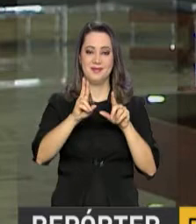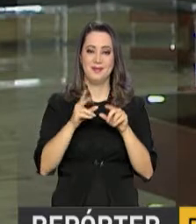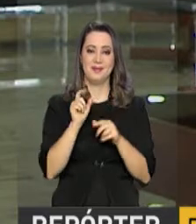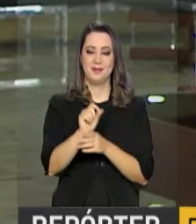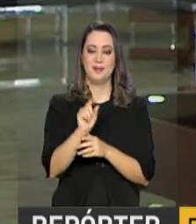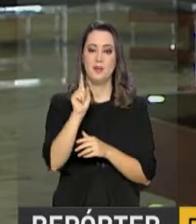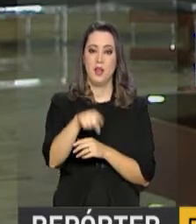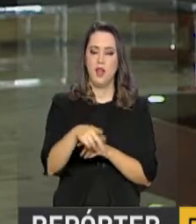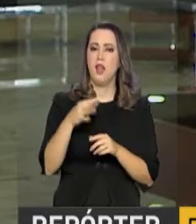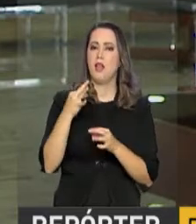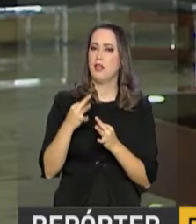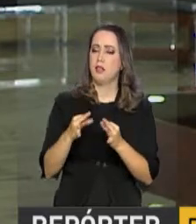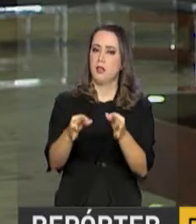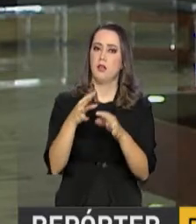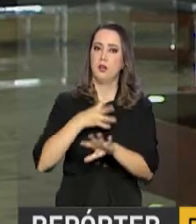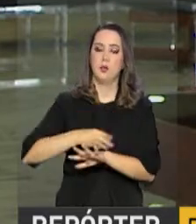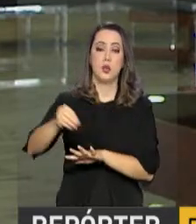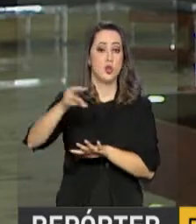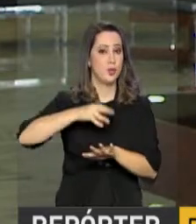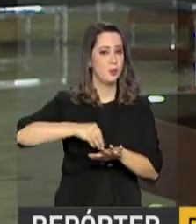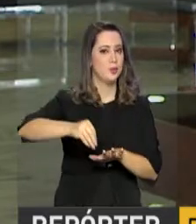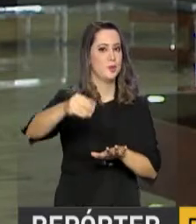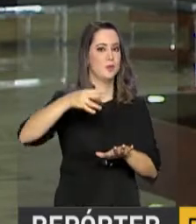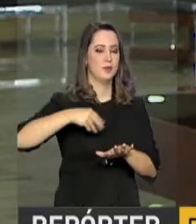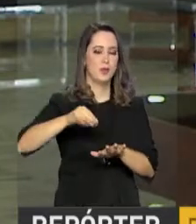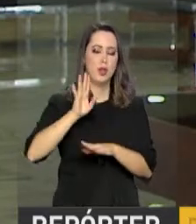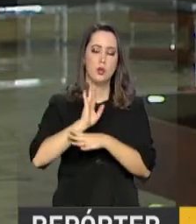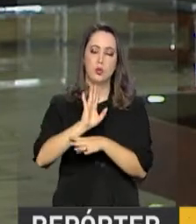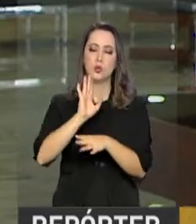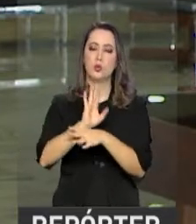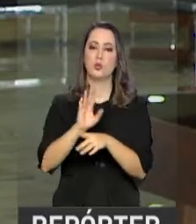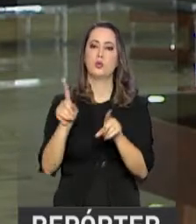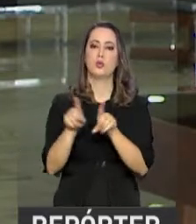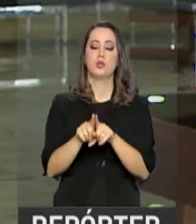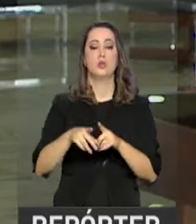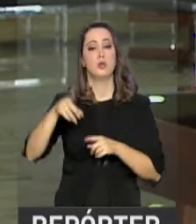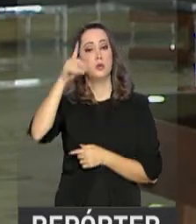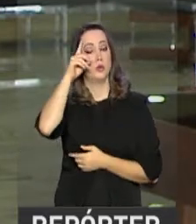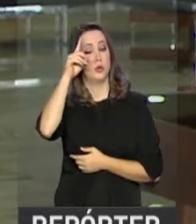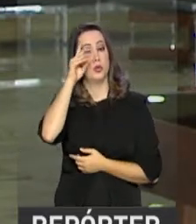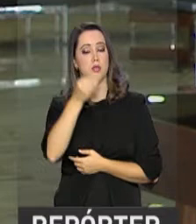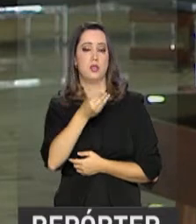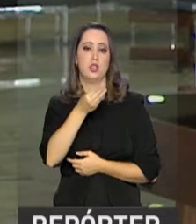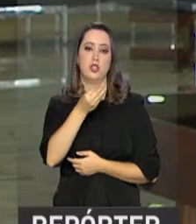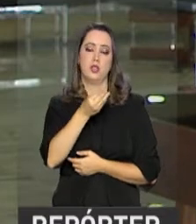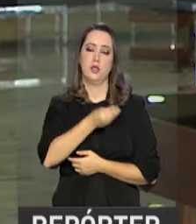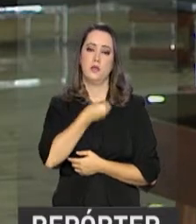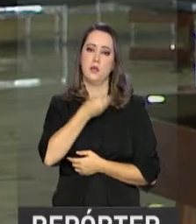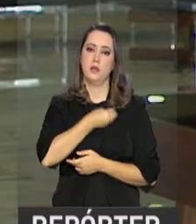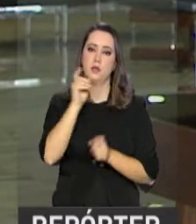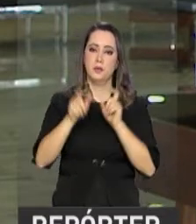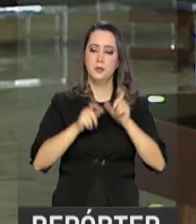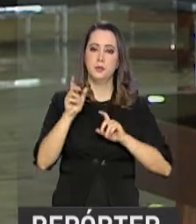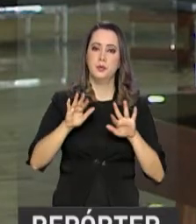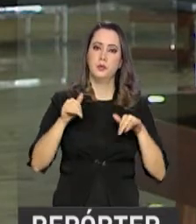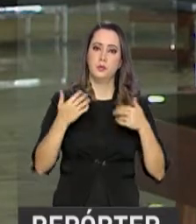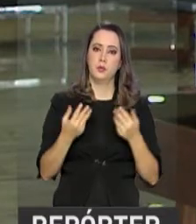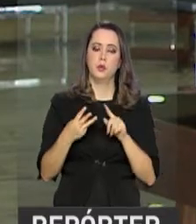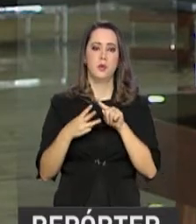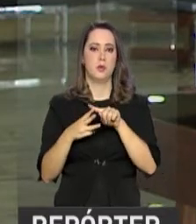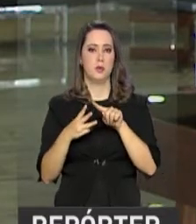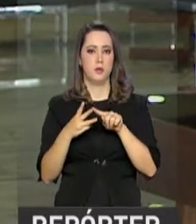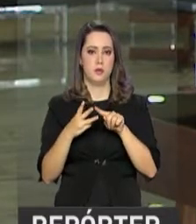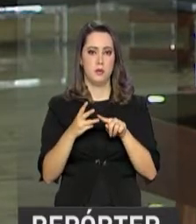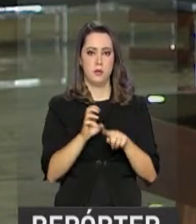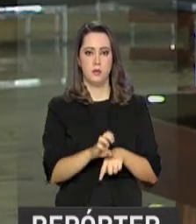é a tecnologia da informação ajudando auxiliando no dia a dia das pessoas no caso os cidadãos desses três estados